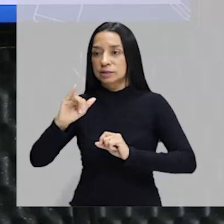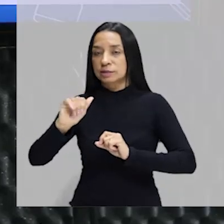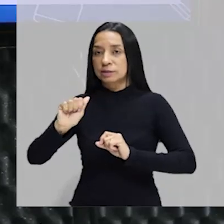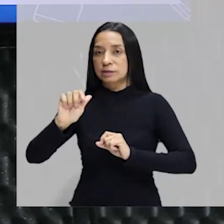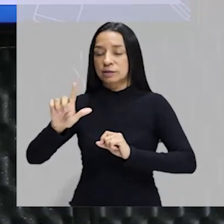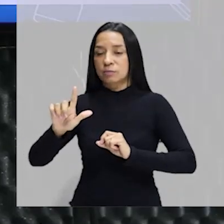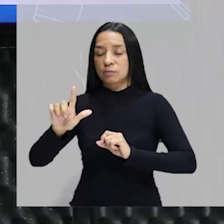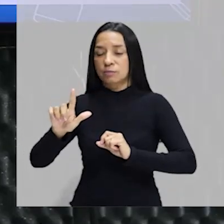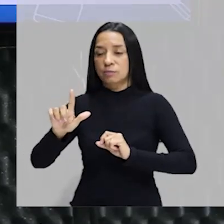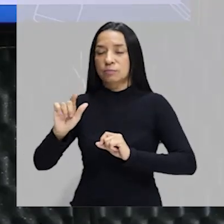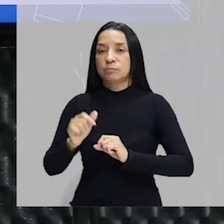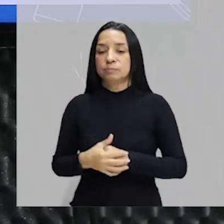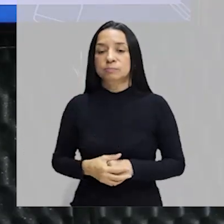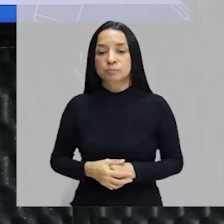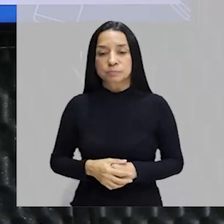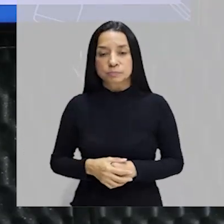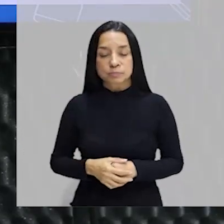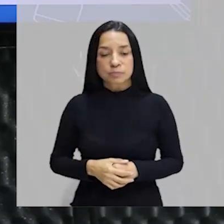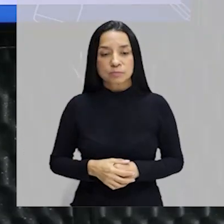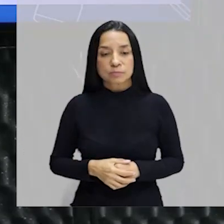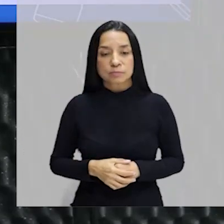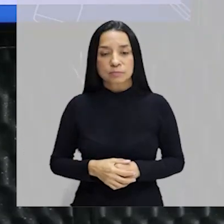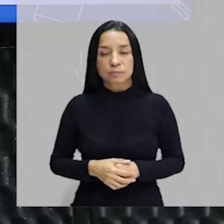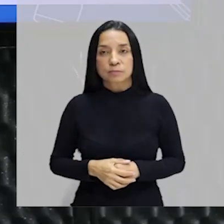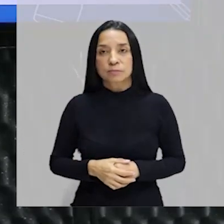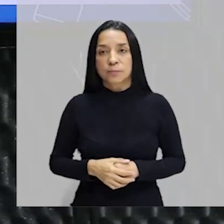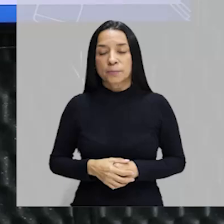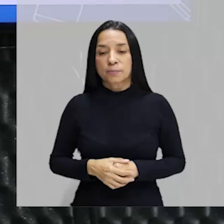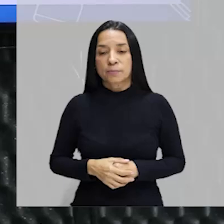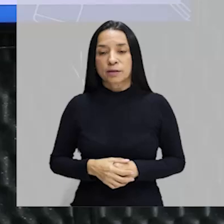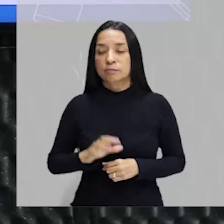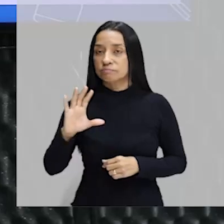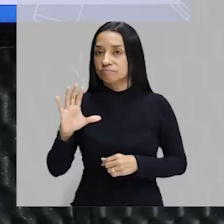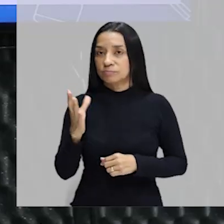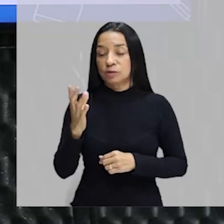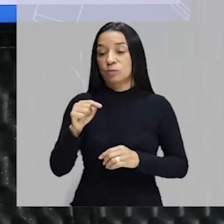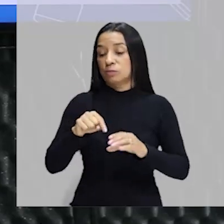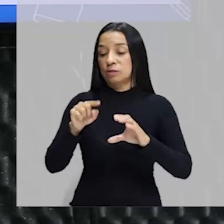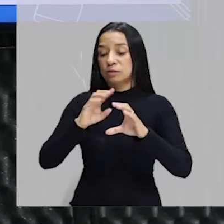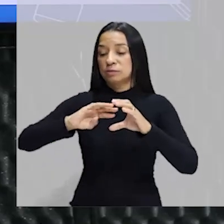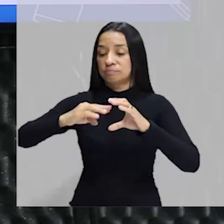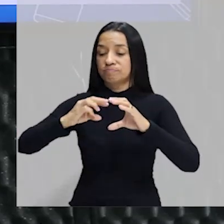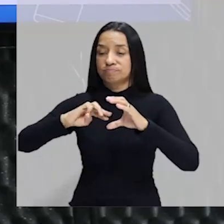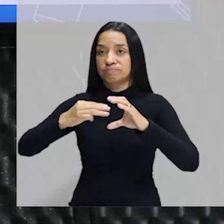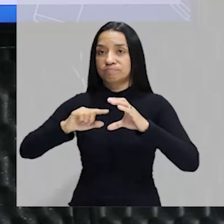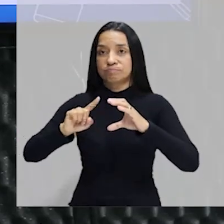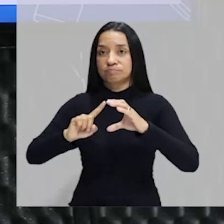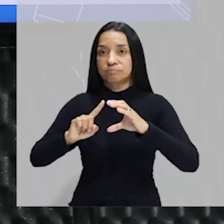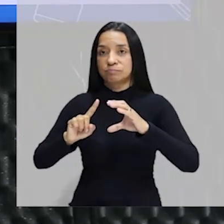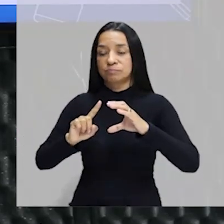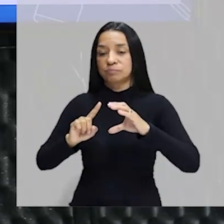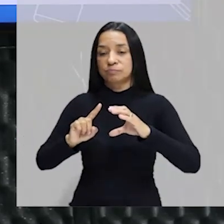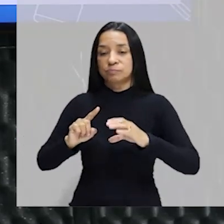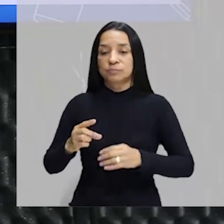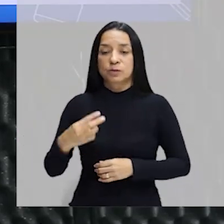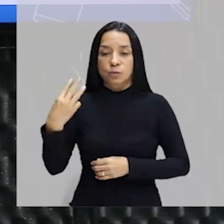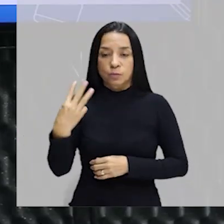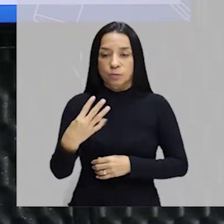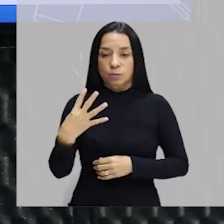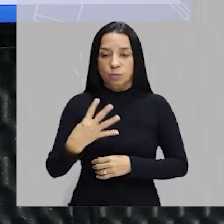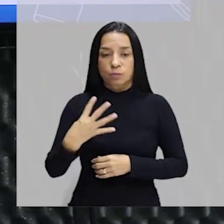na matriz mitocondrial, tá? Não acontece nessas cristas aqui, não. Quarta